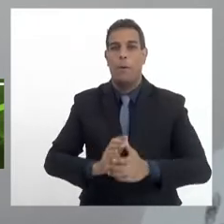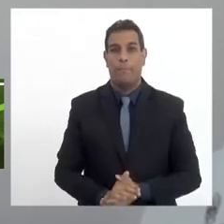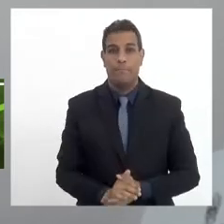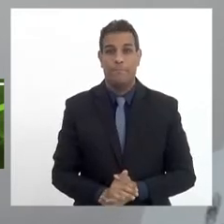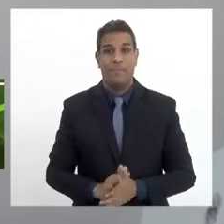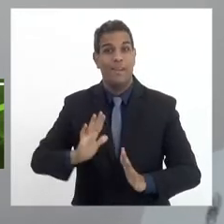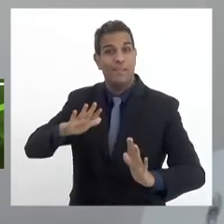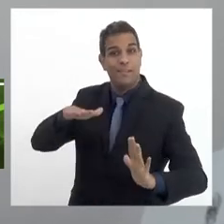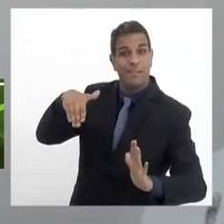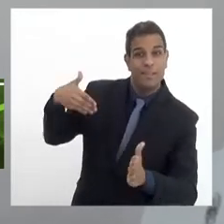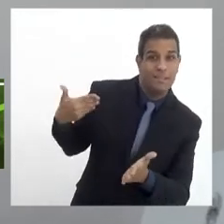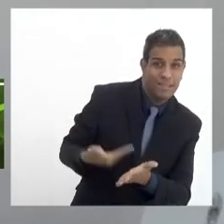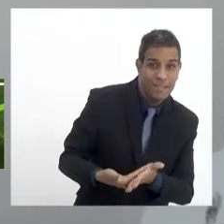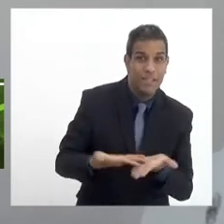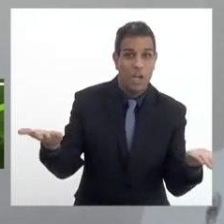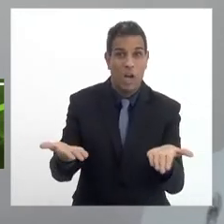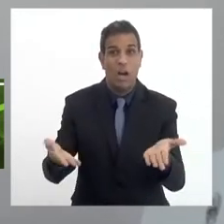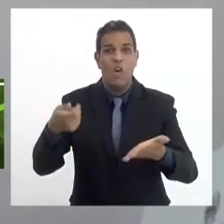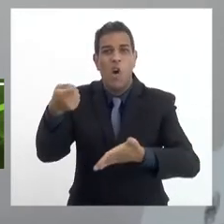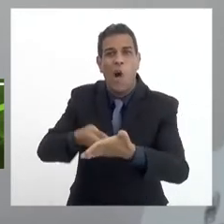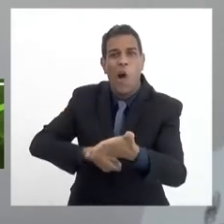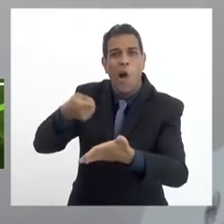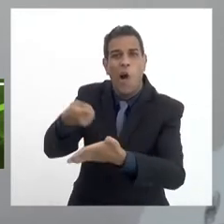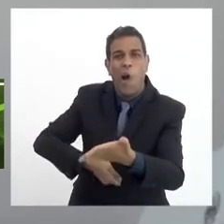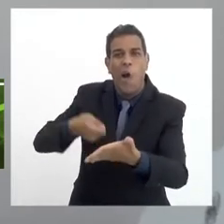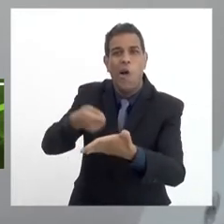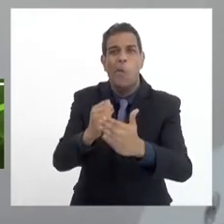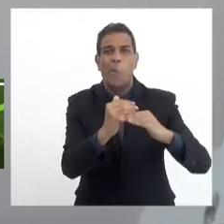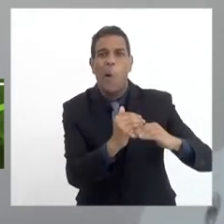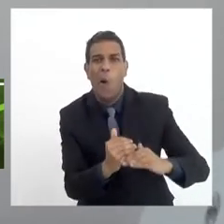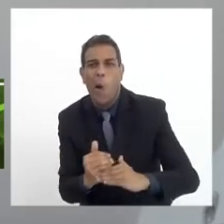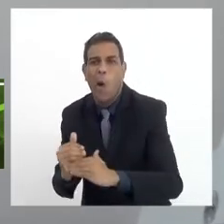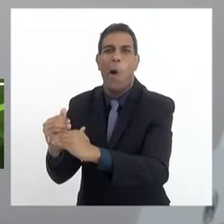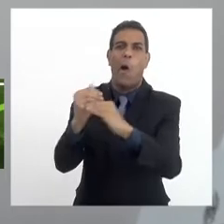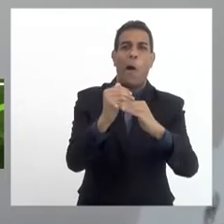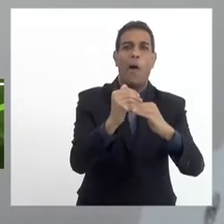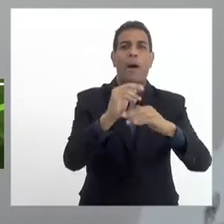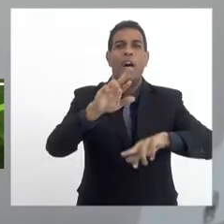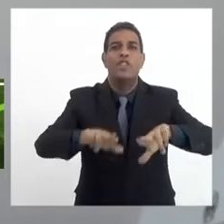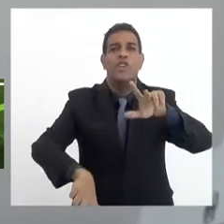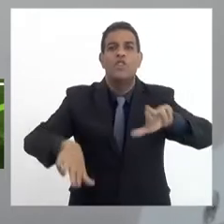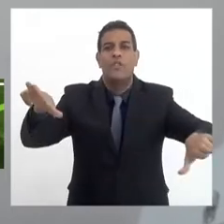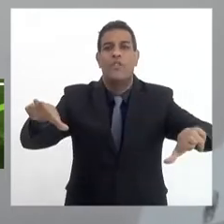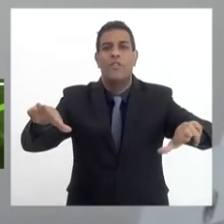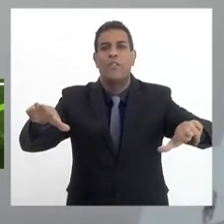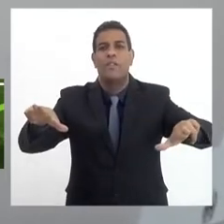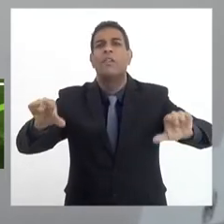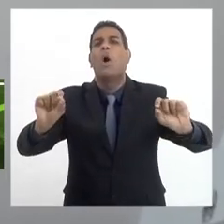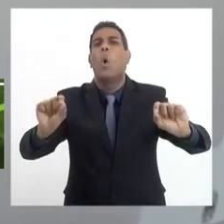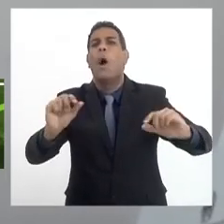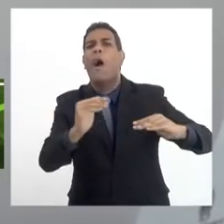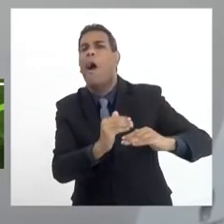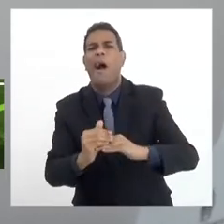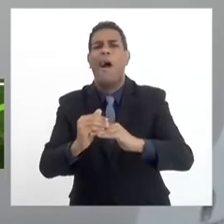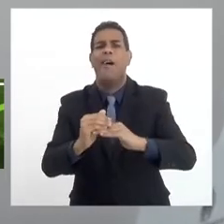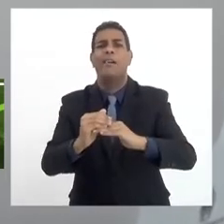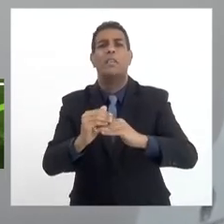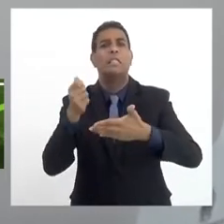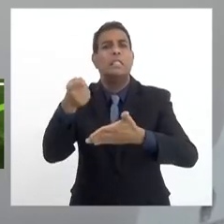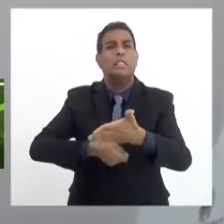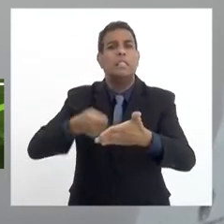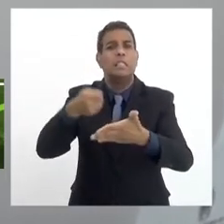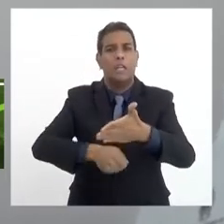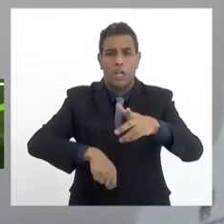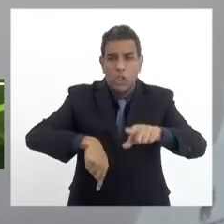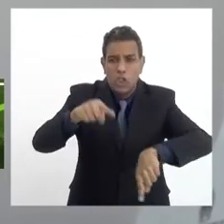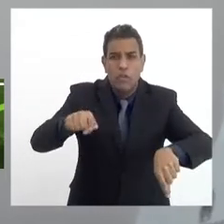é sempre preciso reivindicar a igualdade quando a diferença inferioriza, mas também reivindicar a